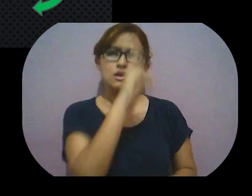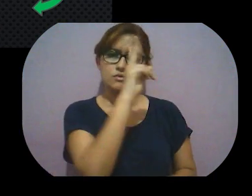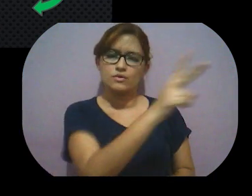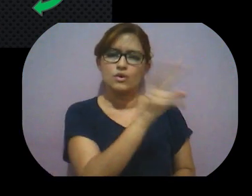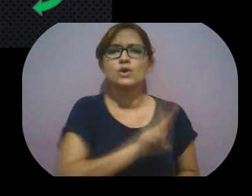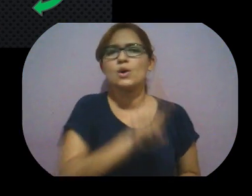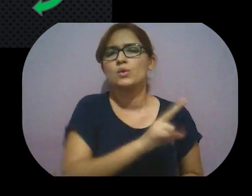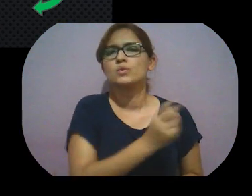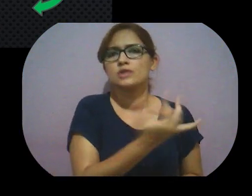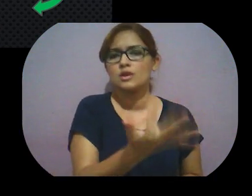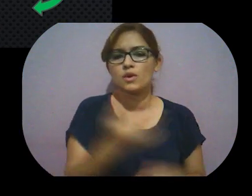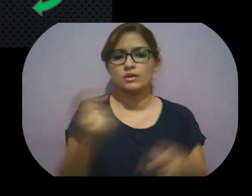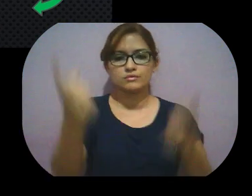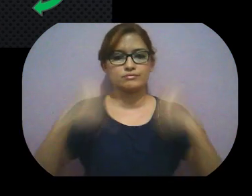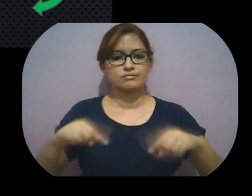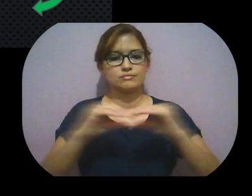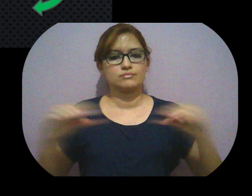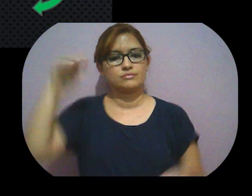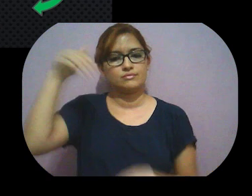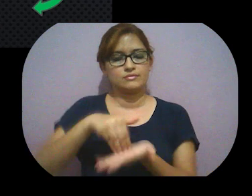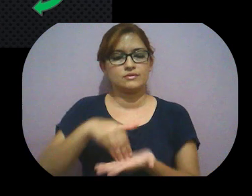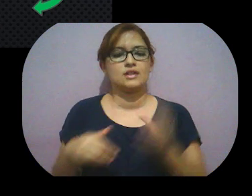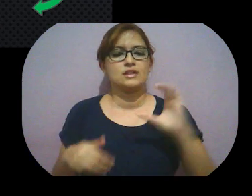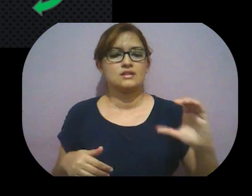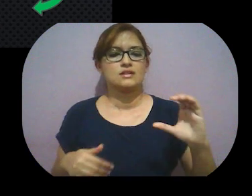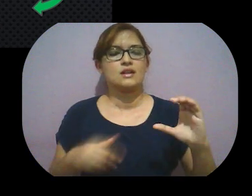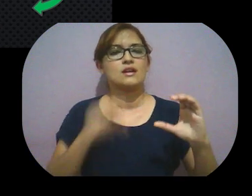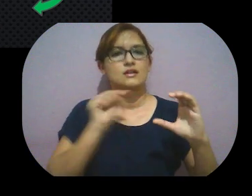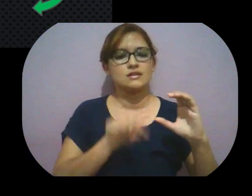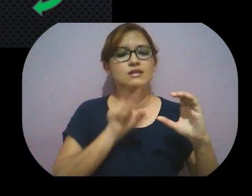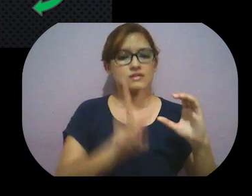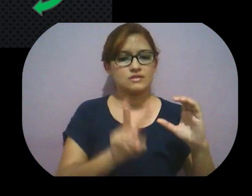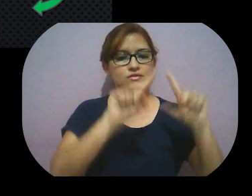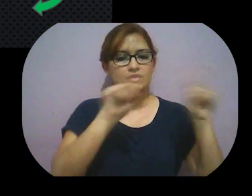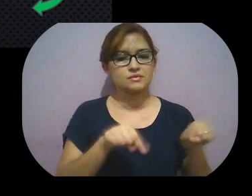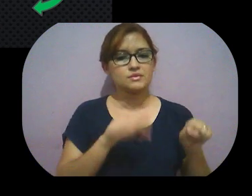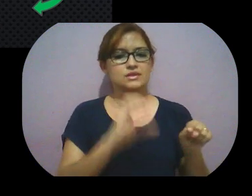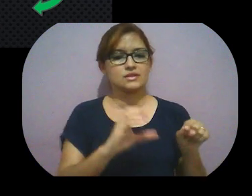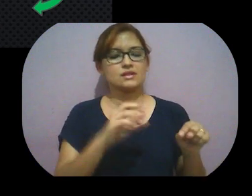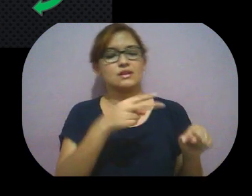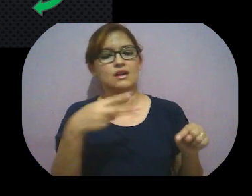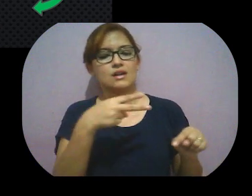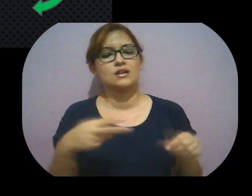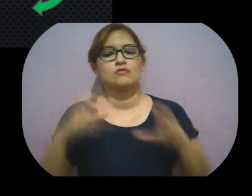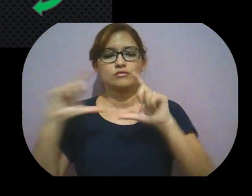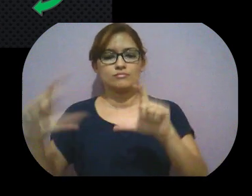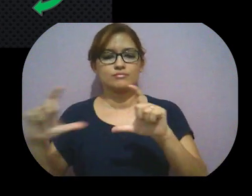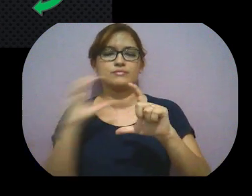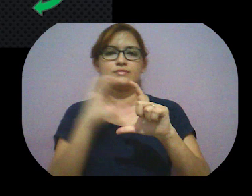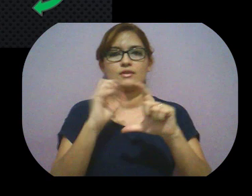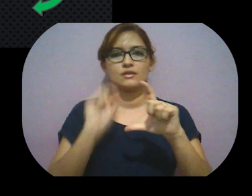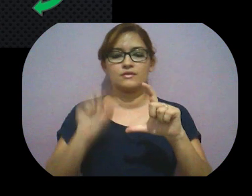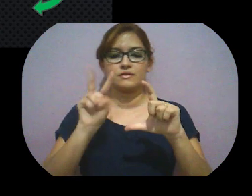da concentração de diluição. CV concentrado é igual a CV diluído. Então C a gente calculou aqui, ó, 20 gramas por